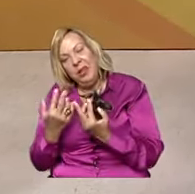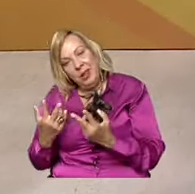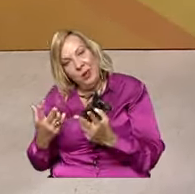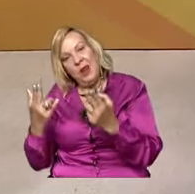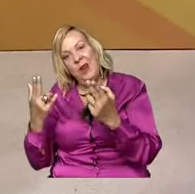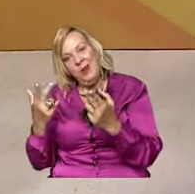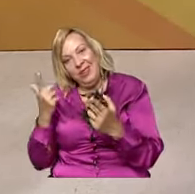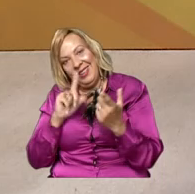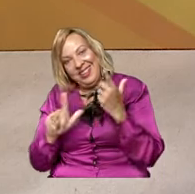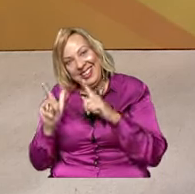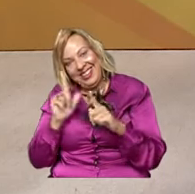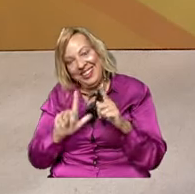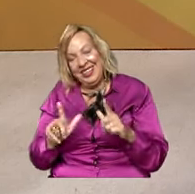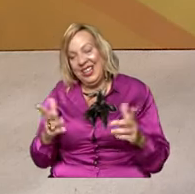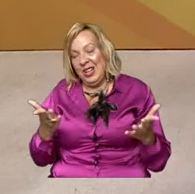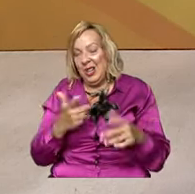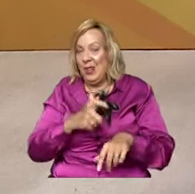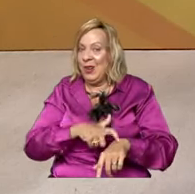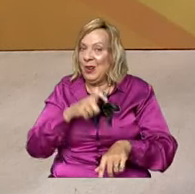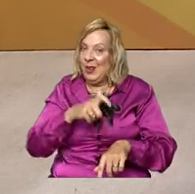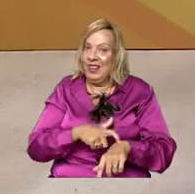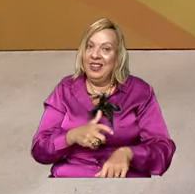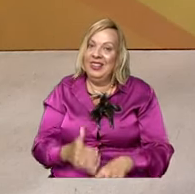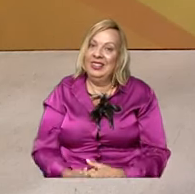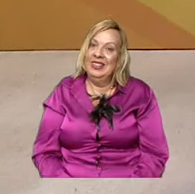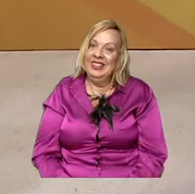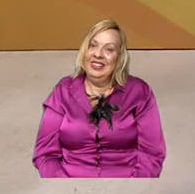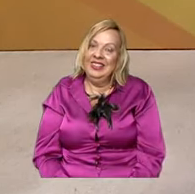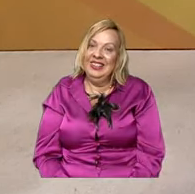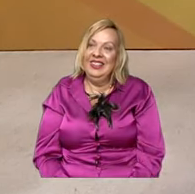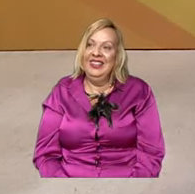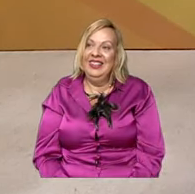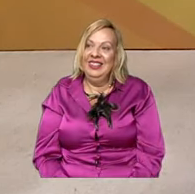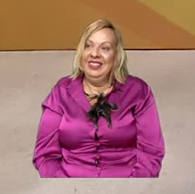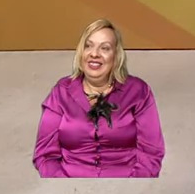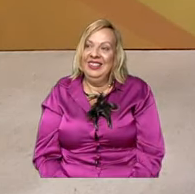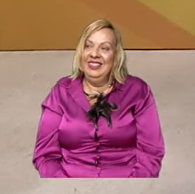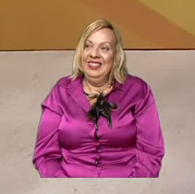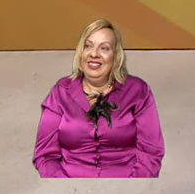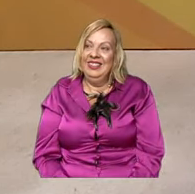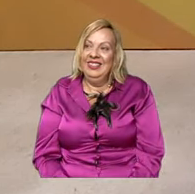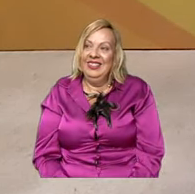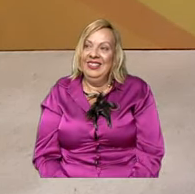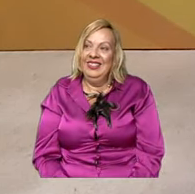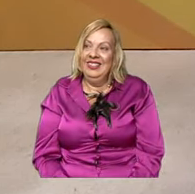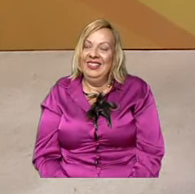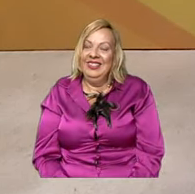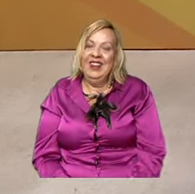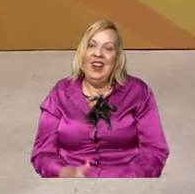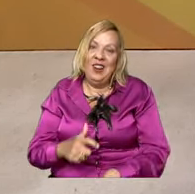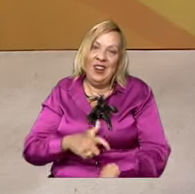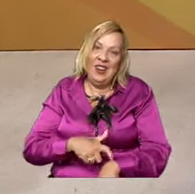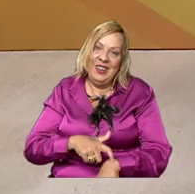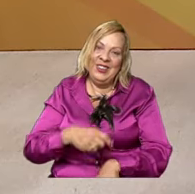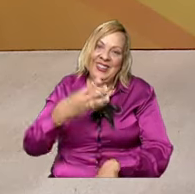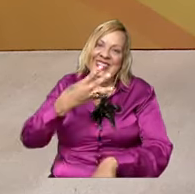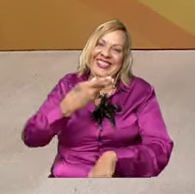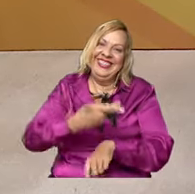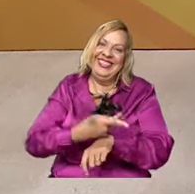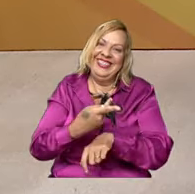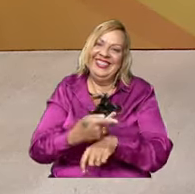agora é hora do coração bater mais forte. A expectativa vai crescer, vai lá no alto. É hora do nosso